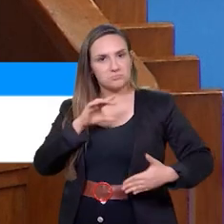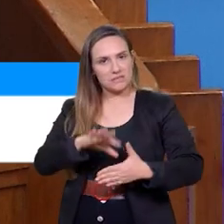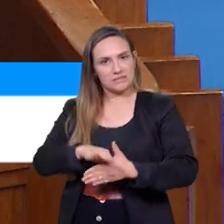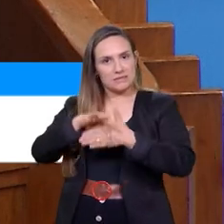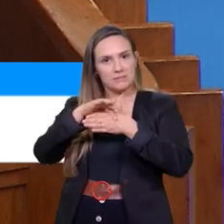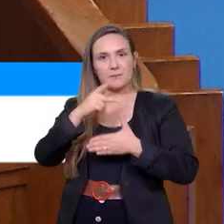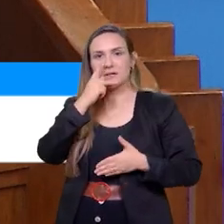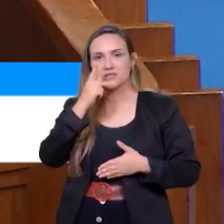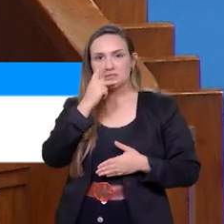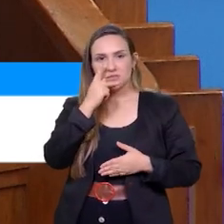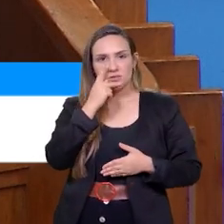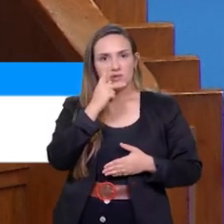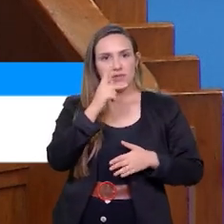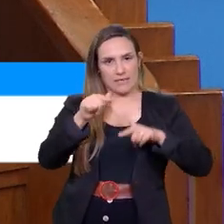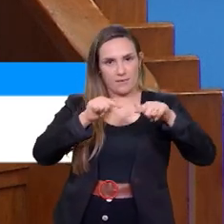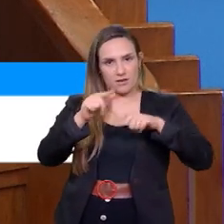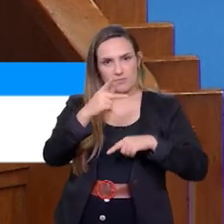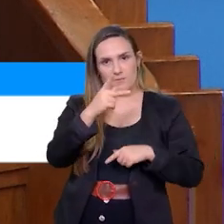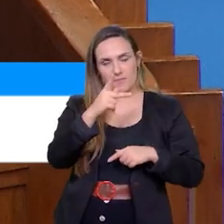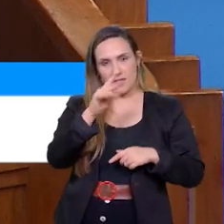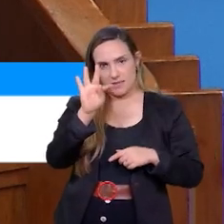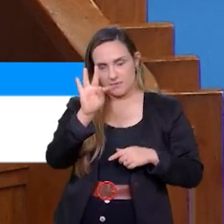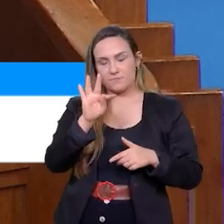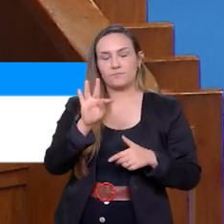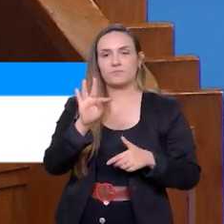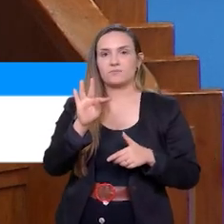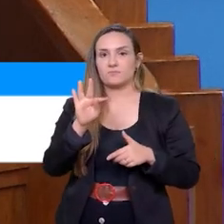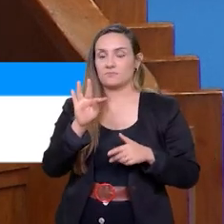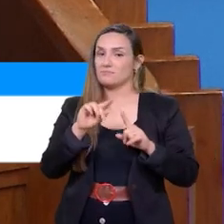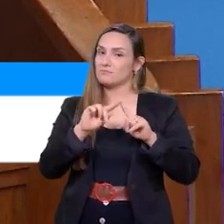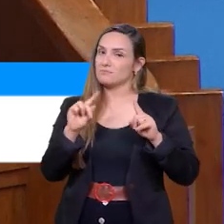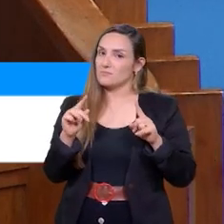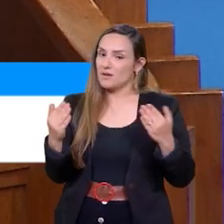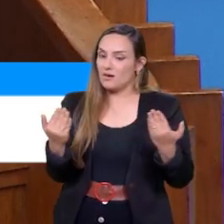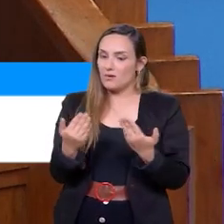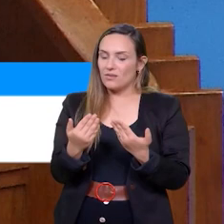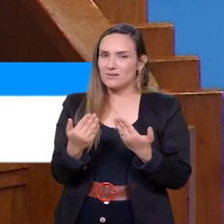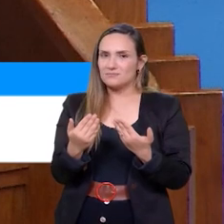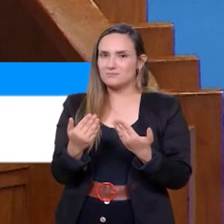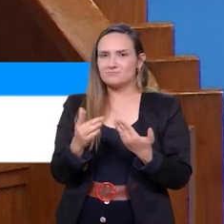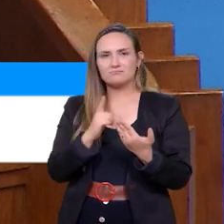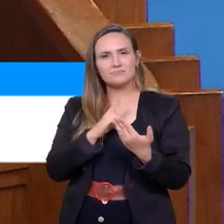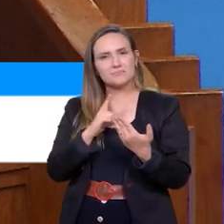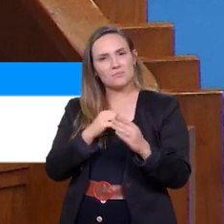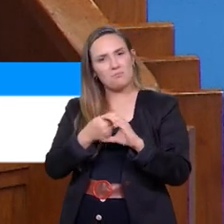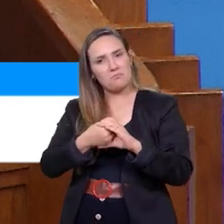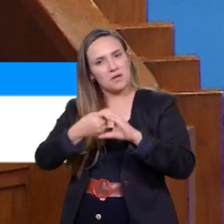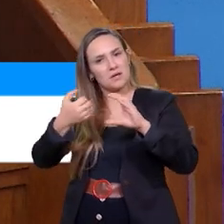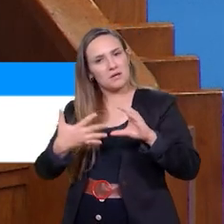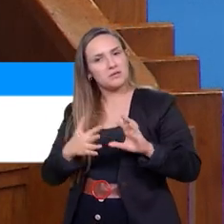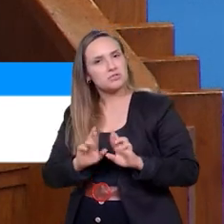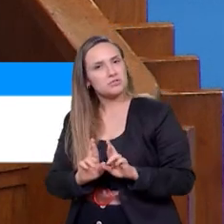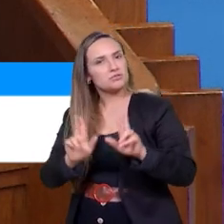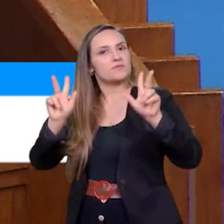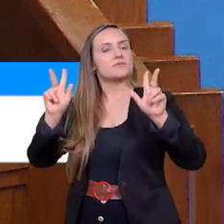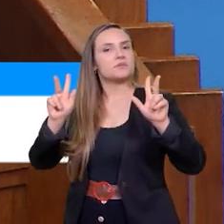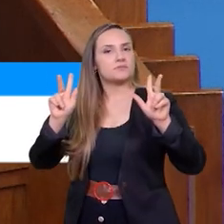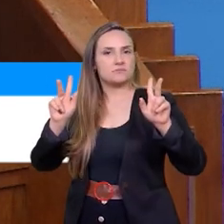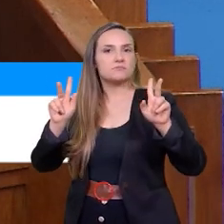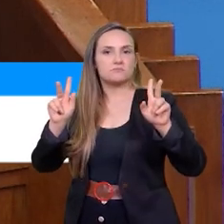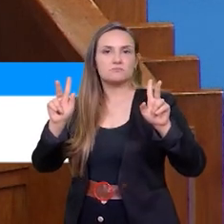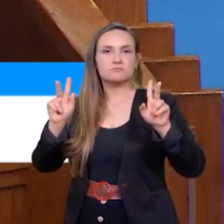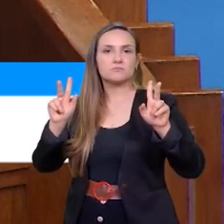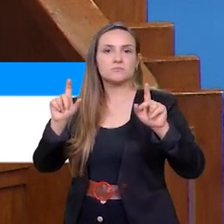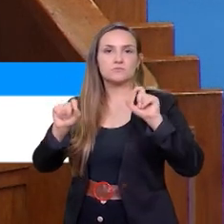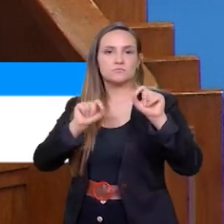sabem o que podem esperar de um futuro governo liderado pelo partido dos